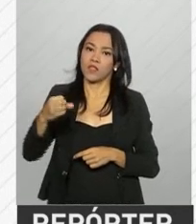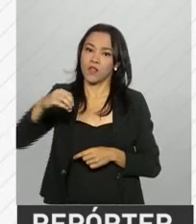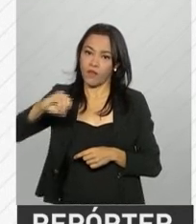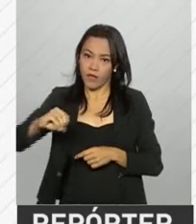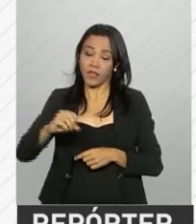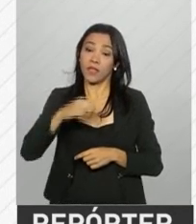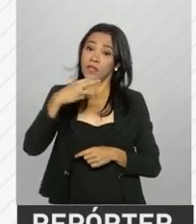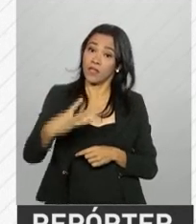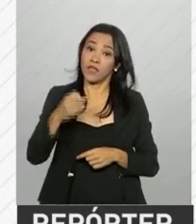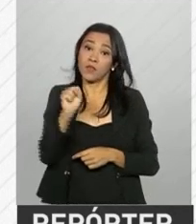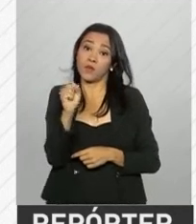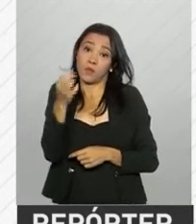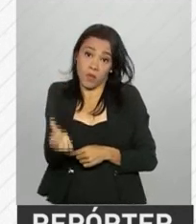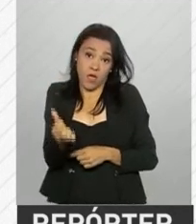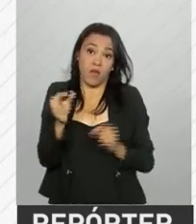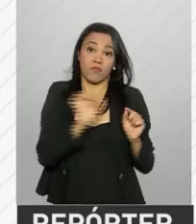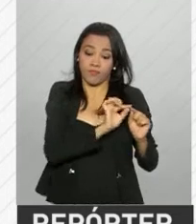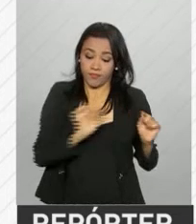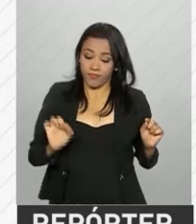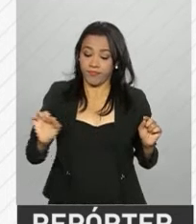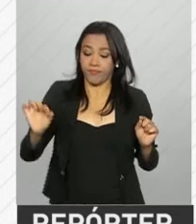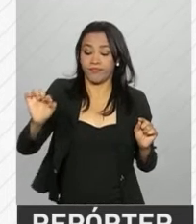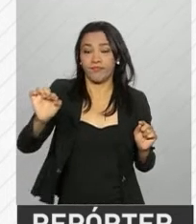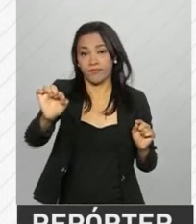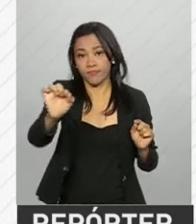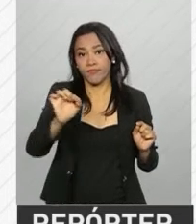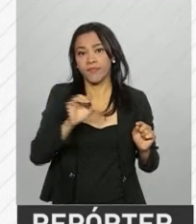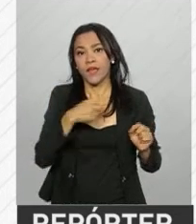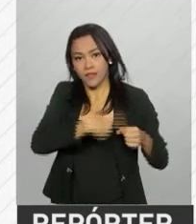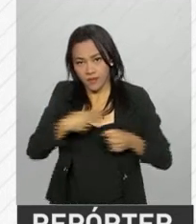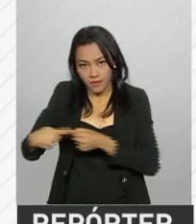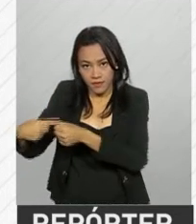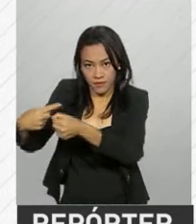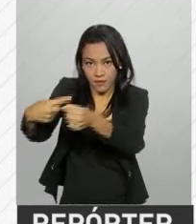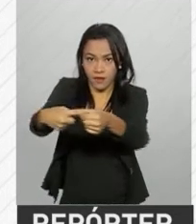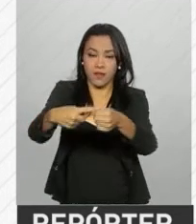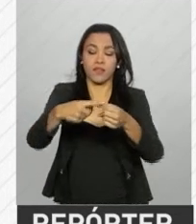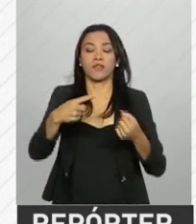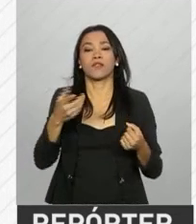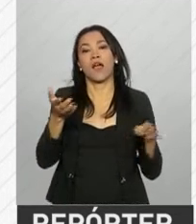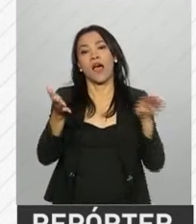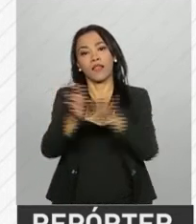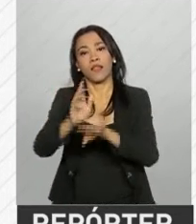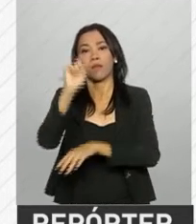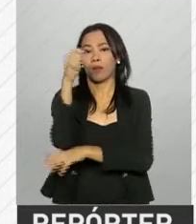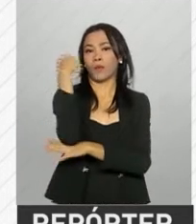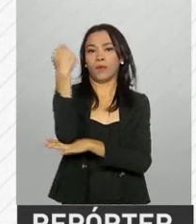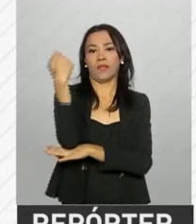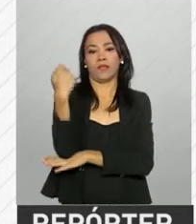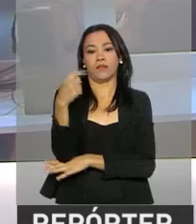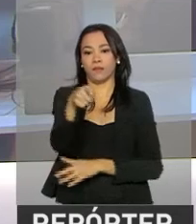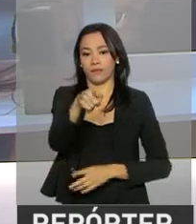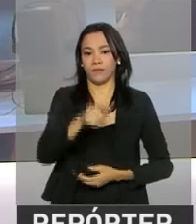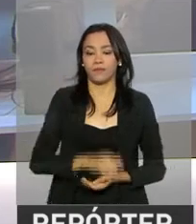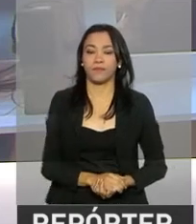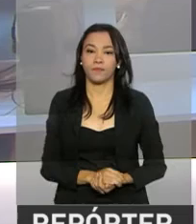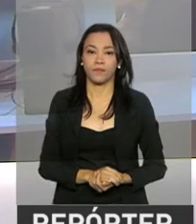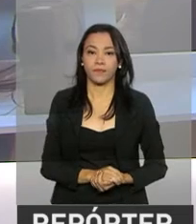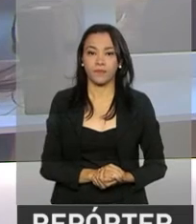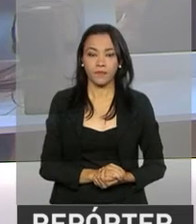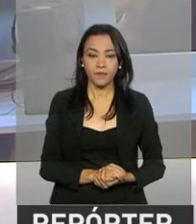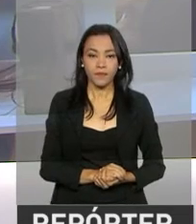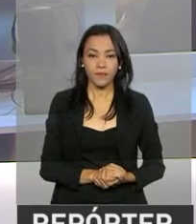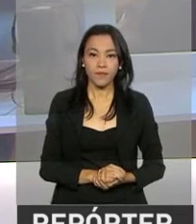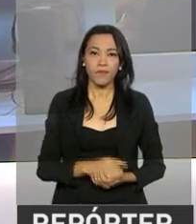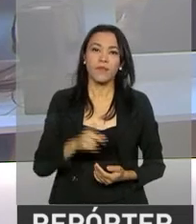293 86 que ligam Carazinho Camaquã e Osório a Porto Alegre no Rio Grande do Sul